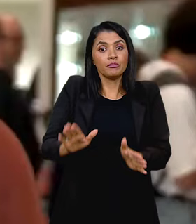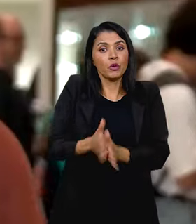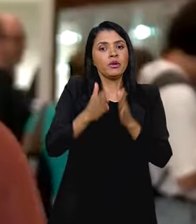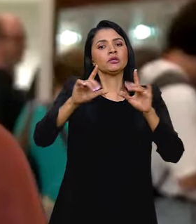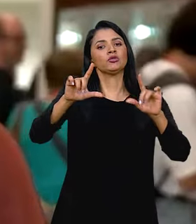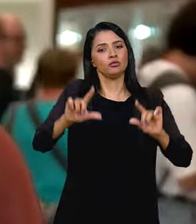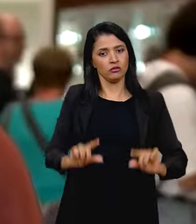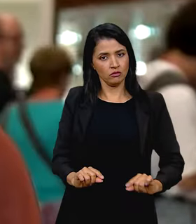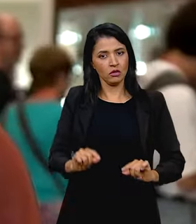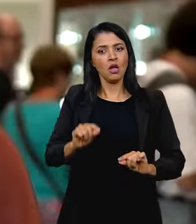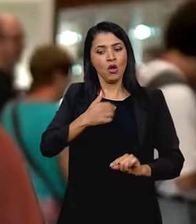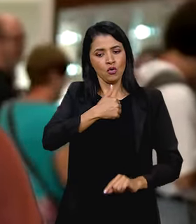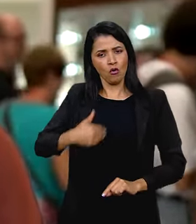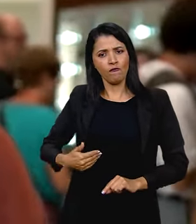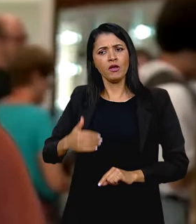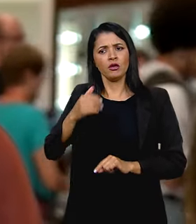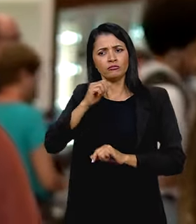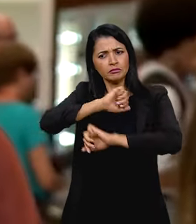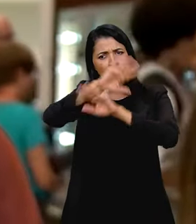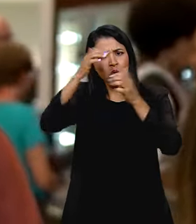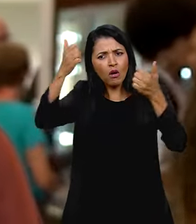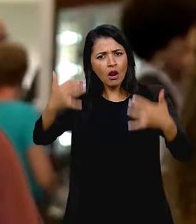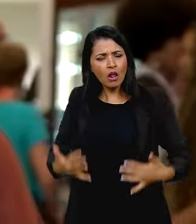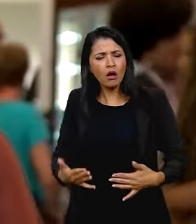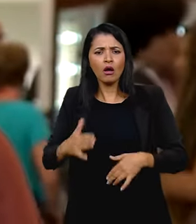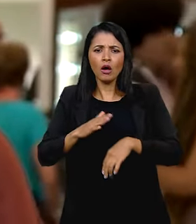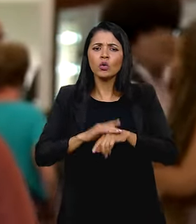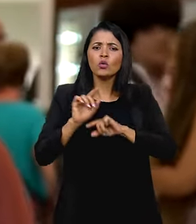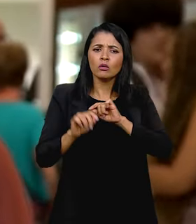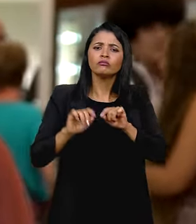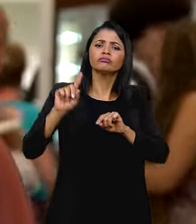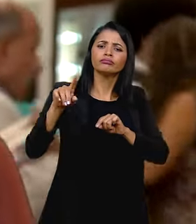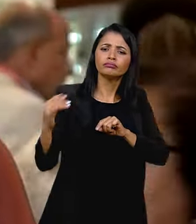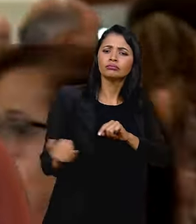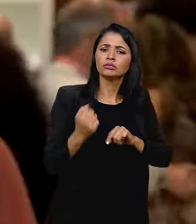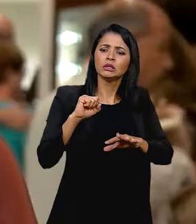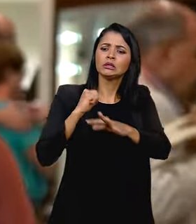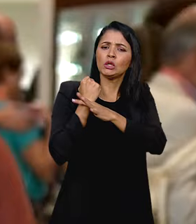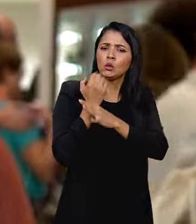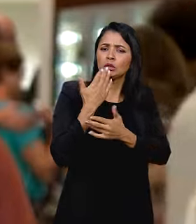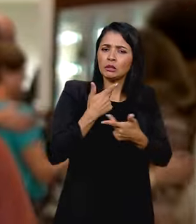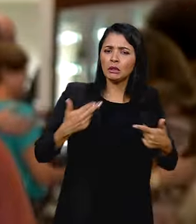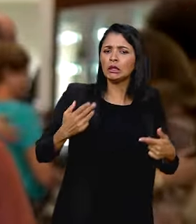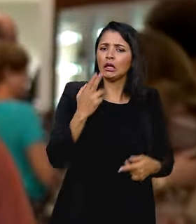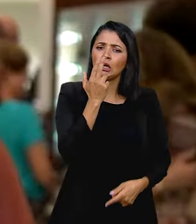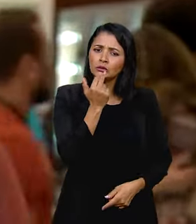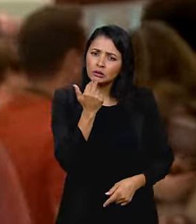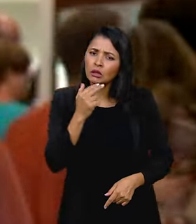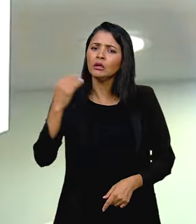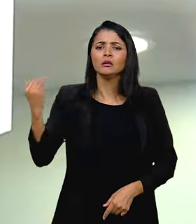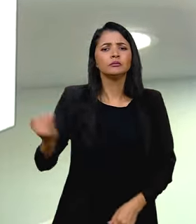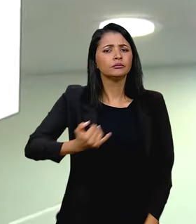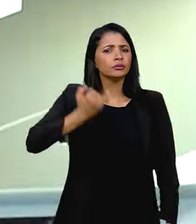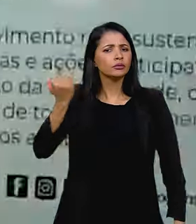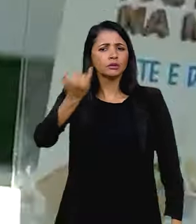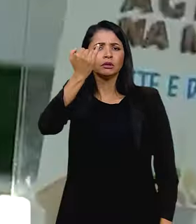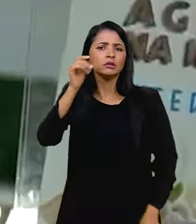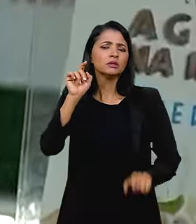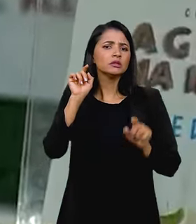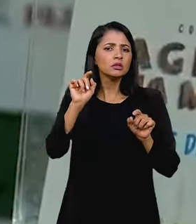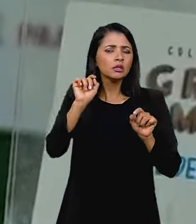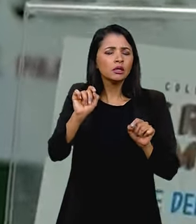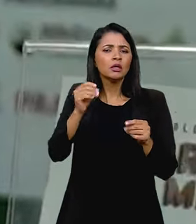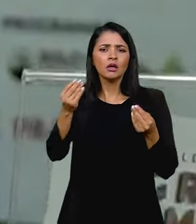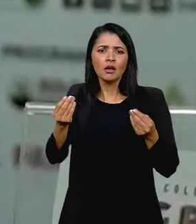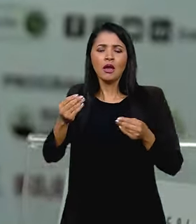pobreza o governo deixou bem claro Desde o Primeiro Momento a importância da segurança alimentária nutricional a importância de